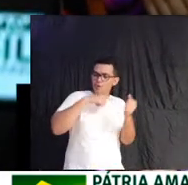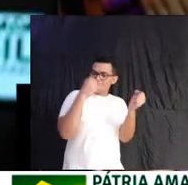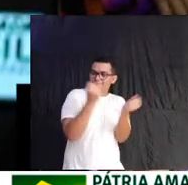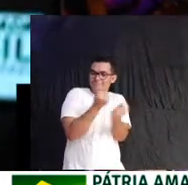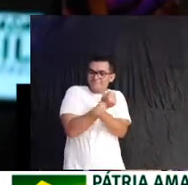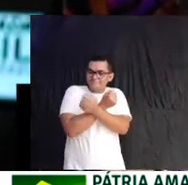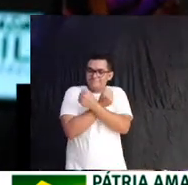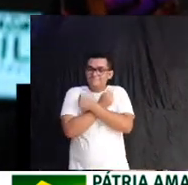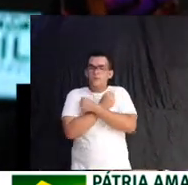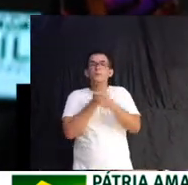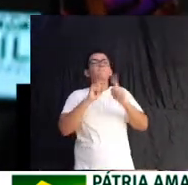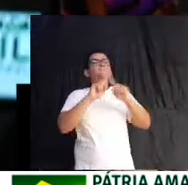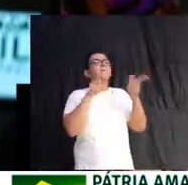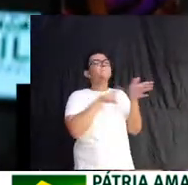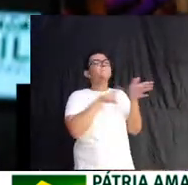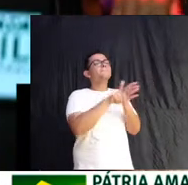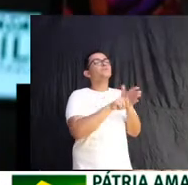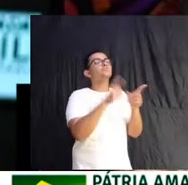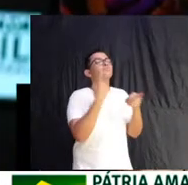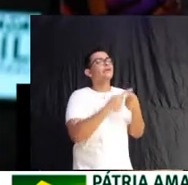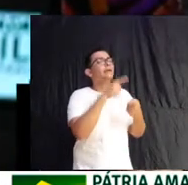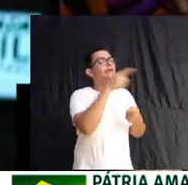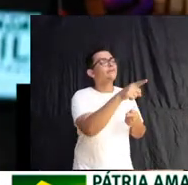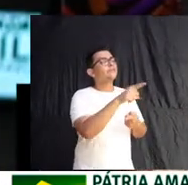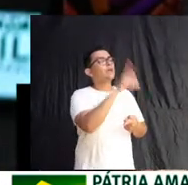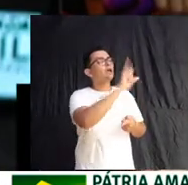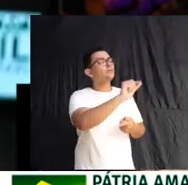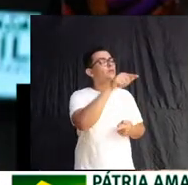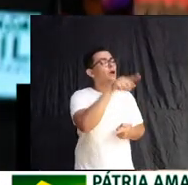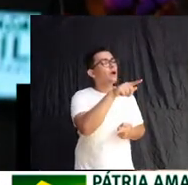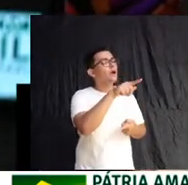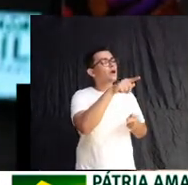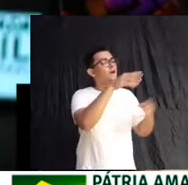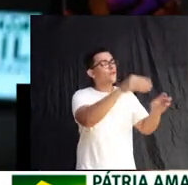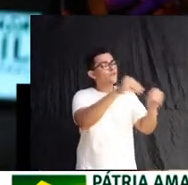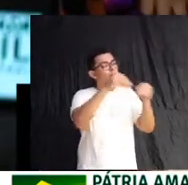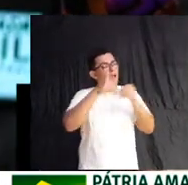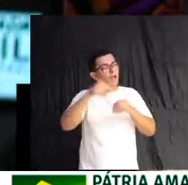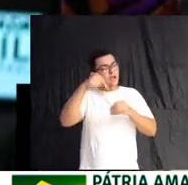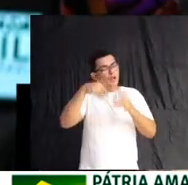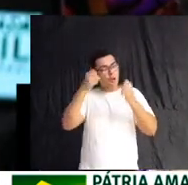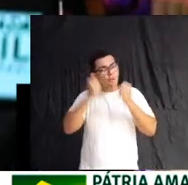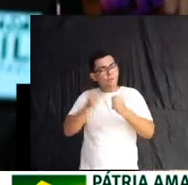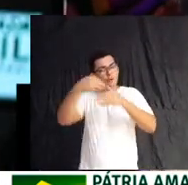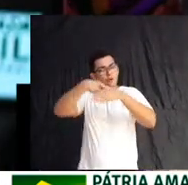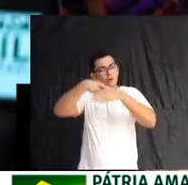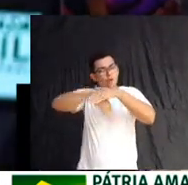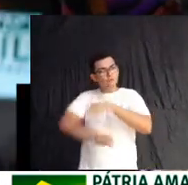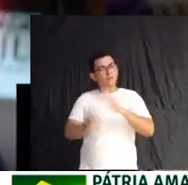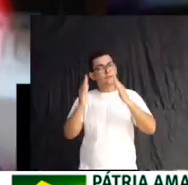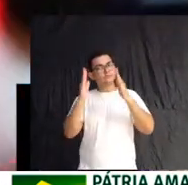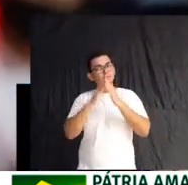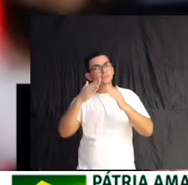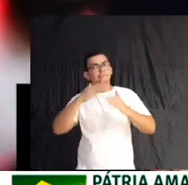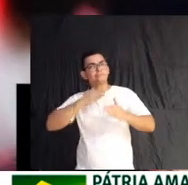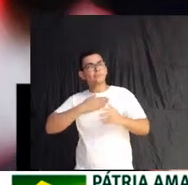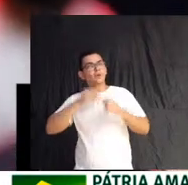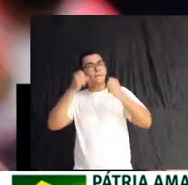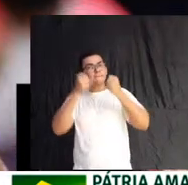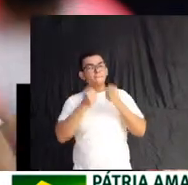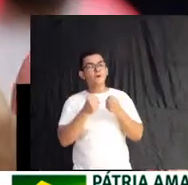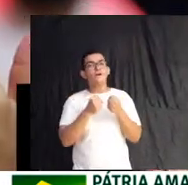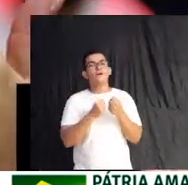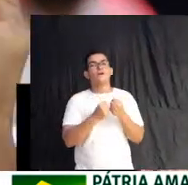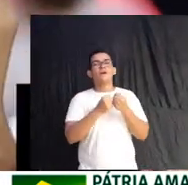Porque você não sai daí e vem aqui. Pode invadir, pode chegar, pode ficar